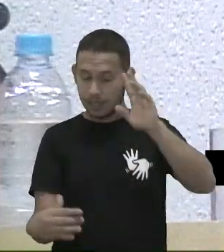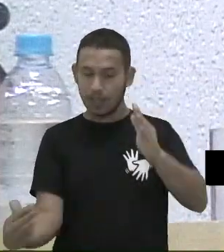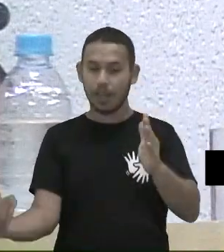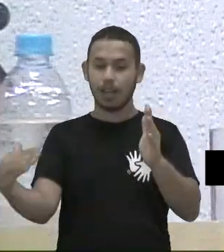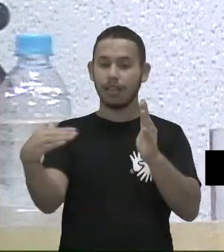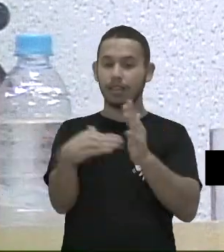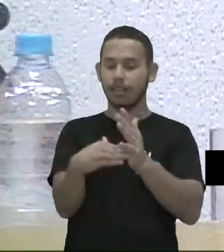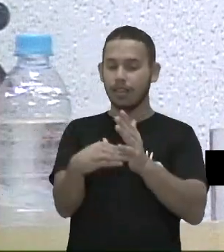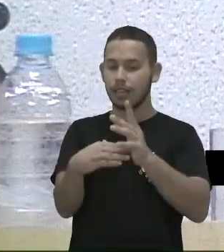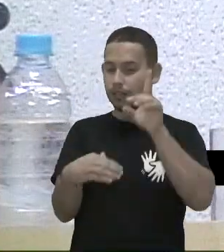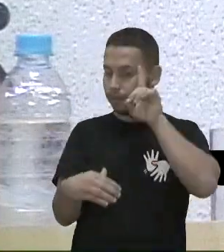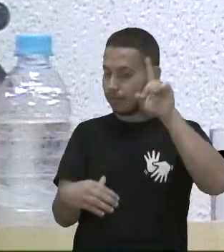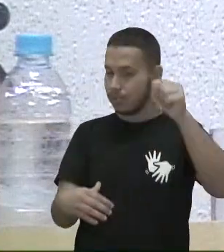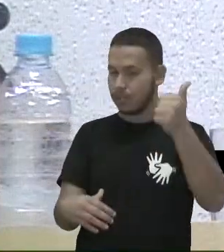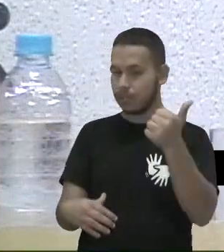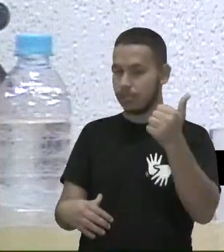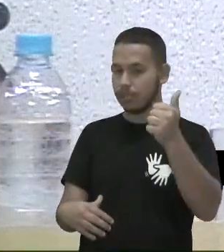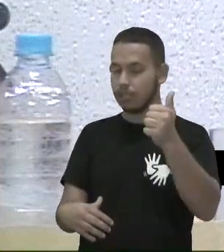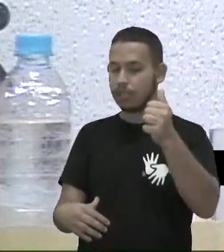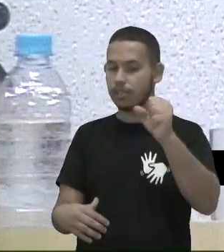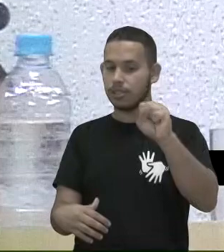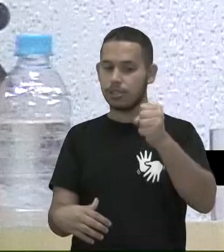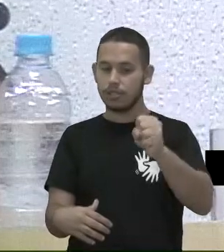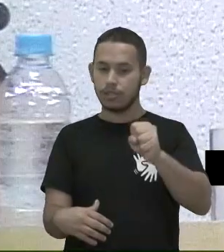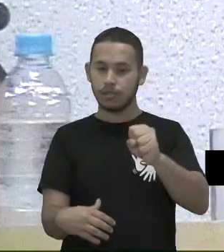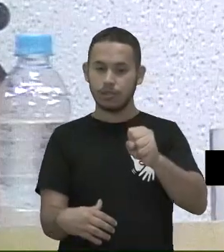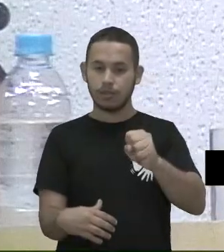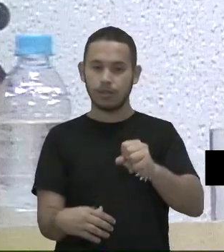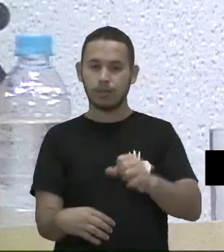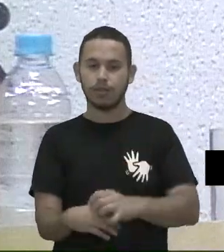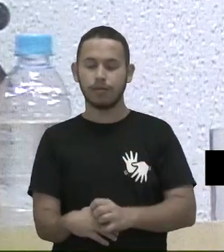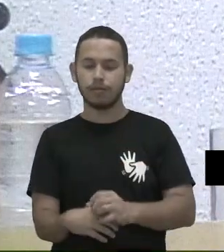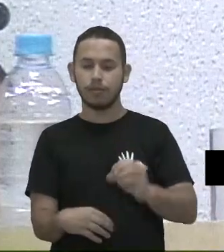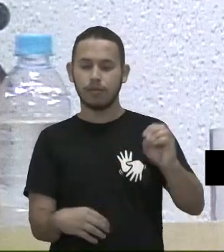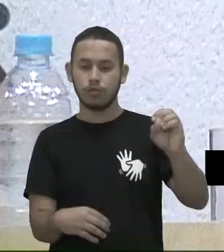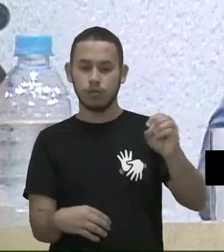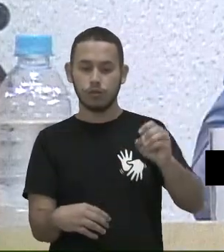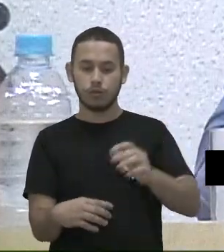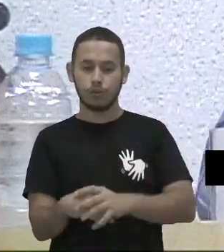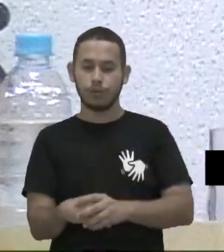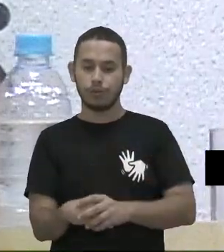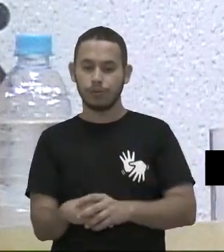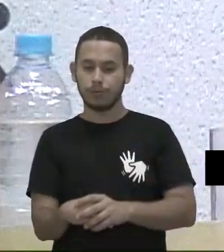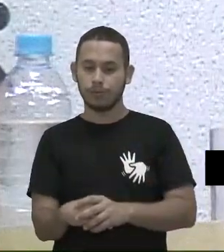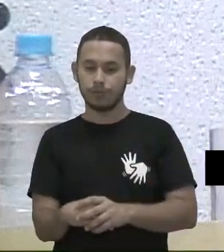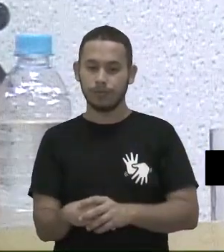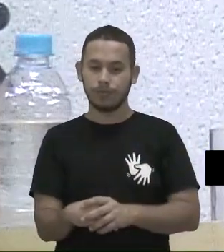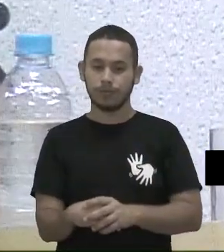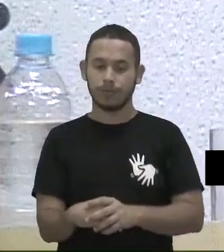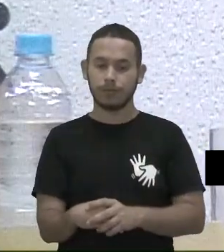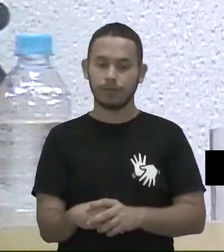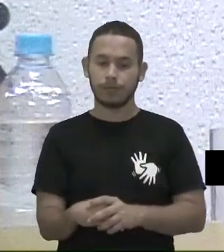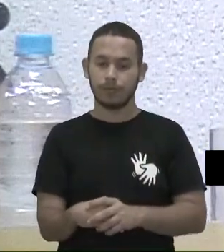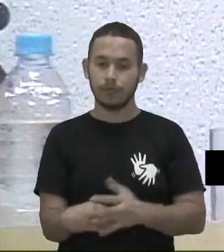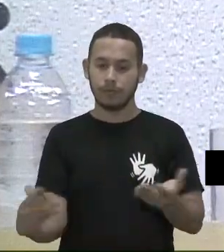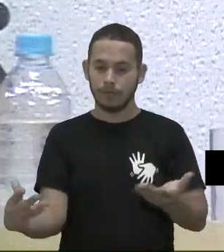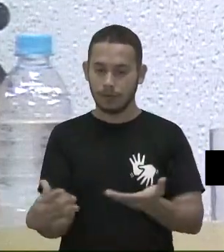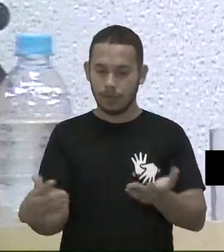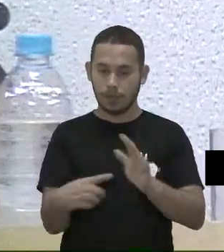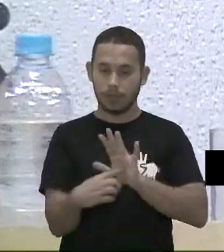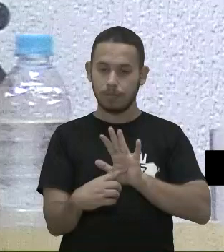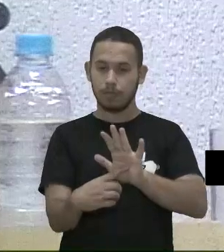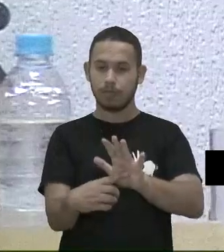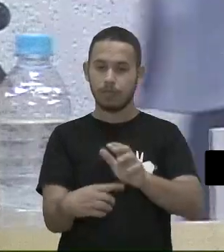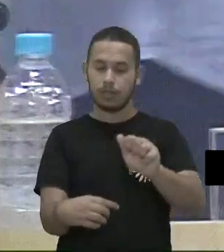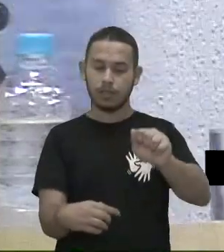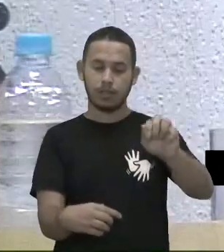dia 18 do 10. Está aqui o pedido do Dr. Mário Celso Peloja e está aqui o